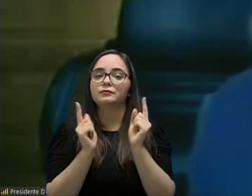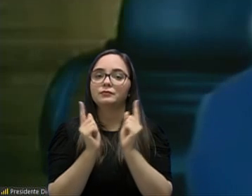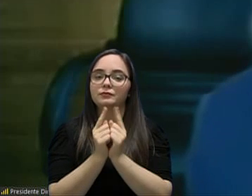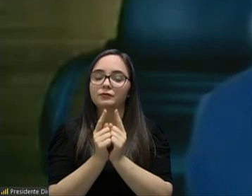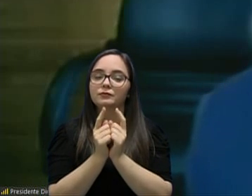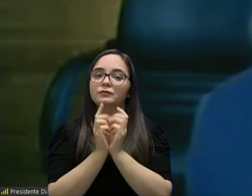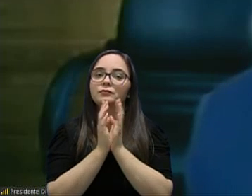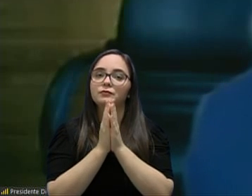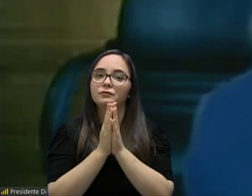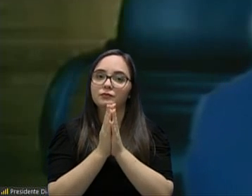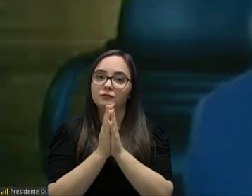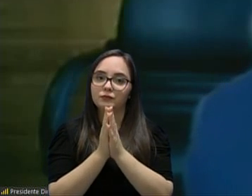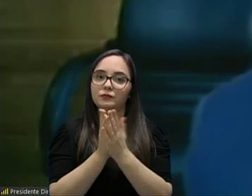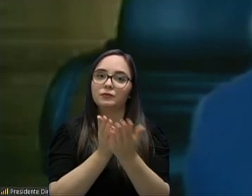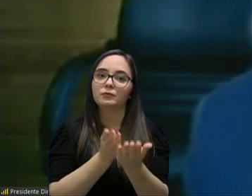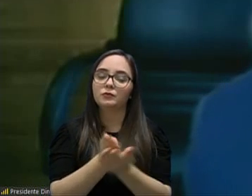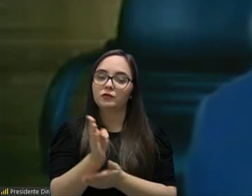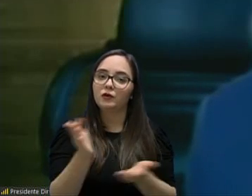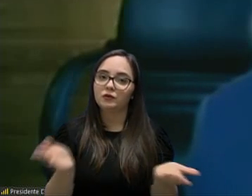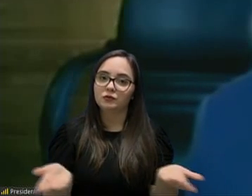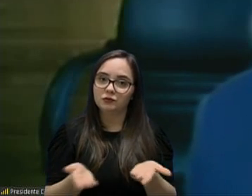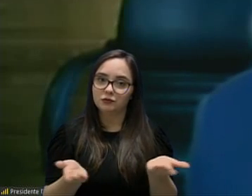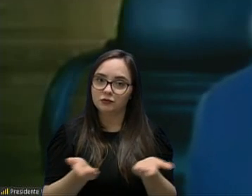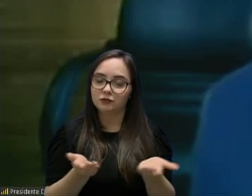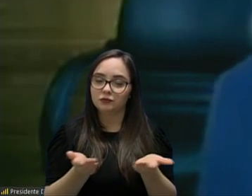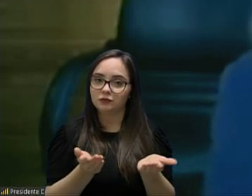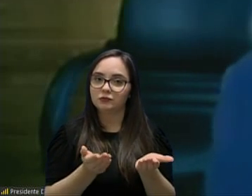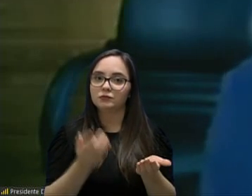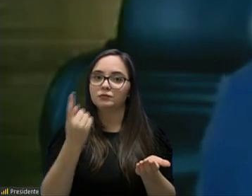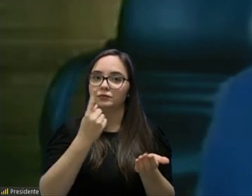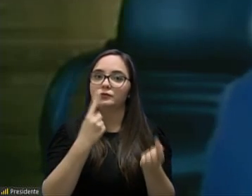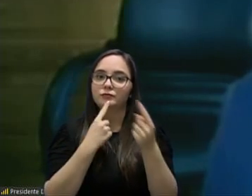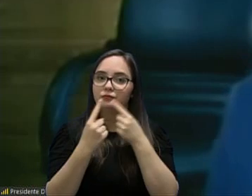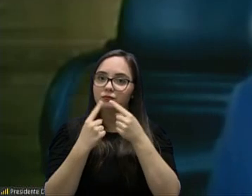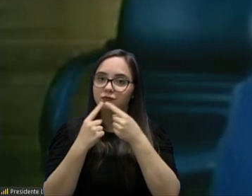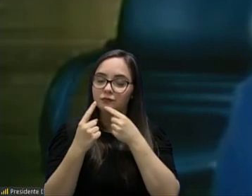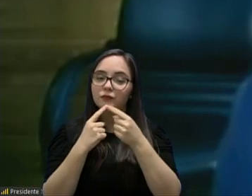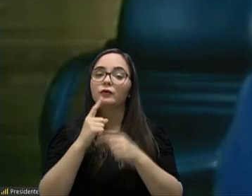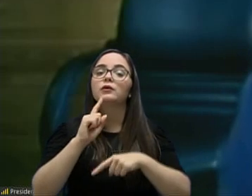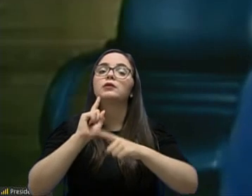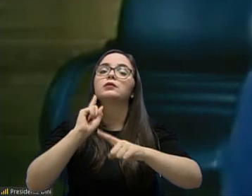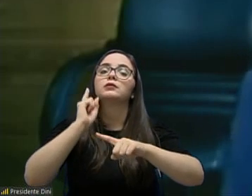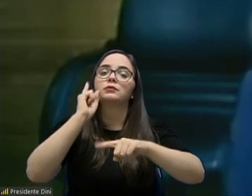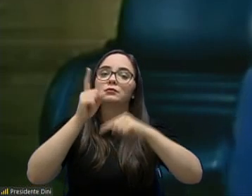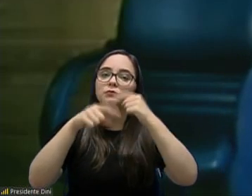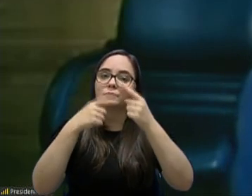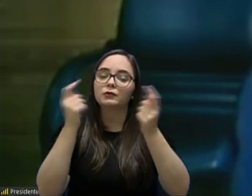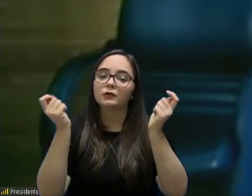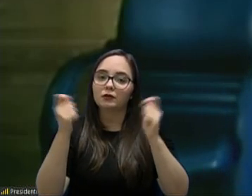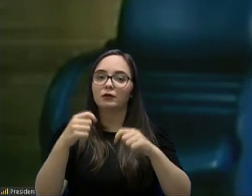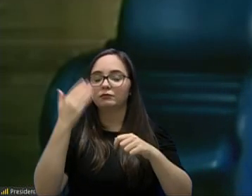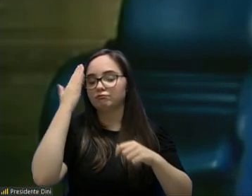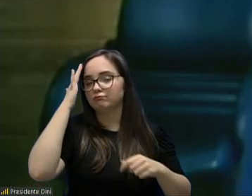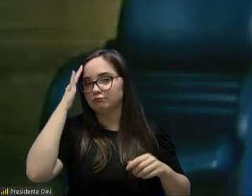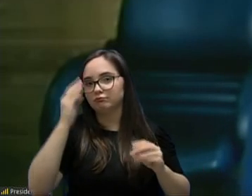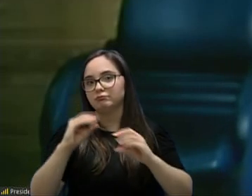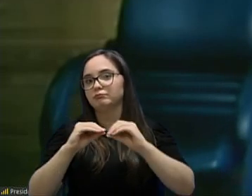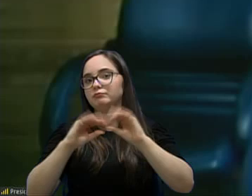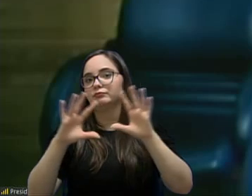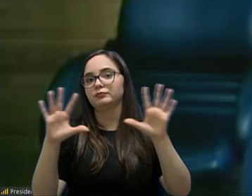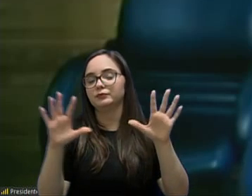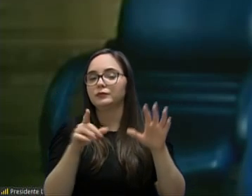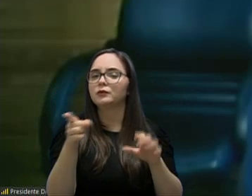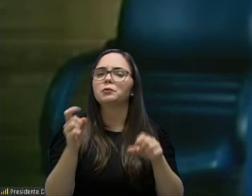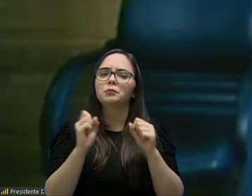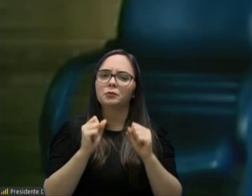Vamos aprovar hoje, em primeira discussão, e nós teremos um bom tempo para que isso seja esclarecido. E a